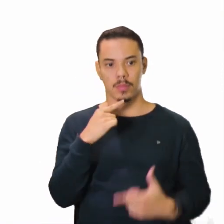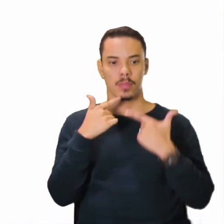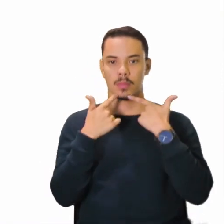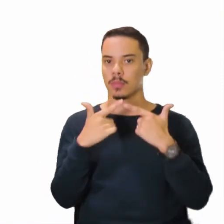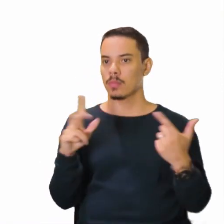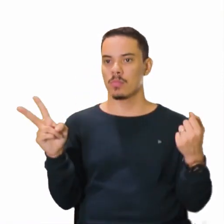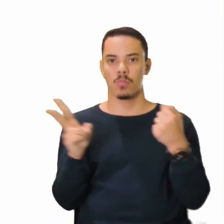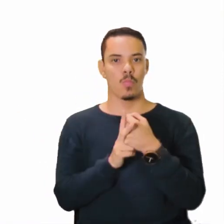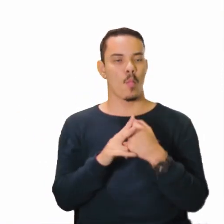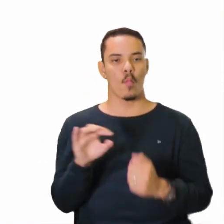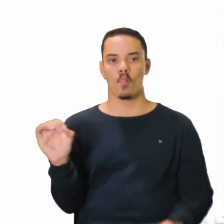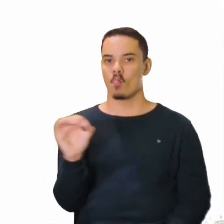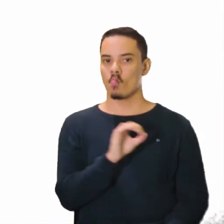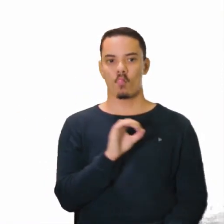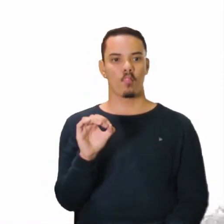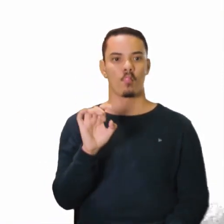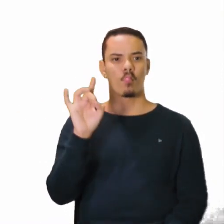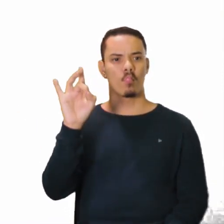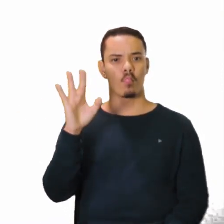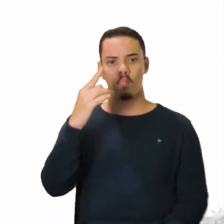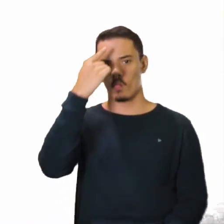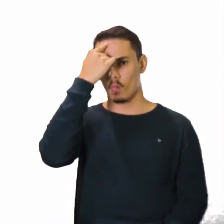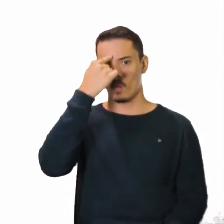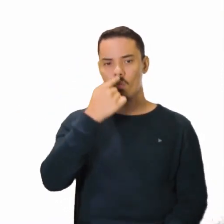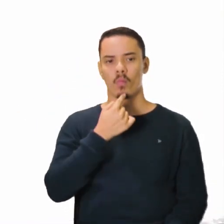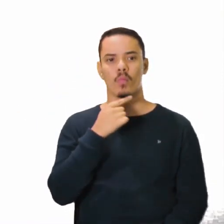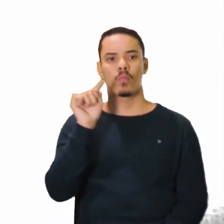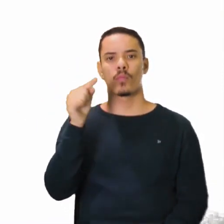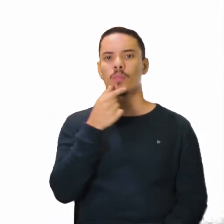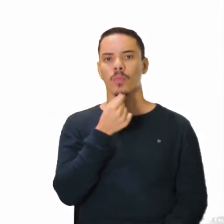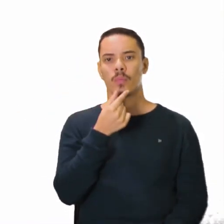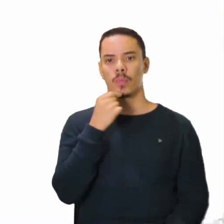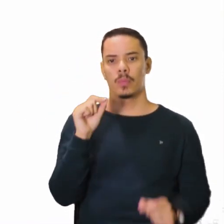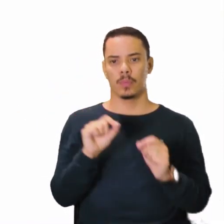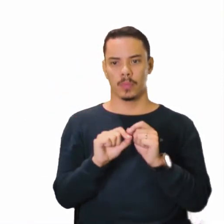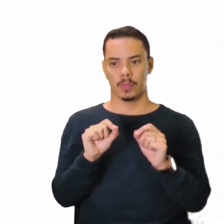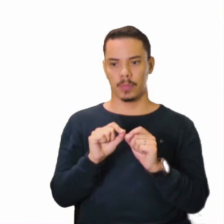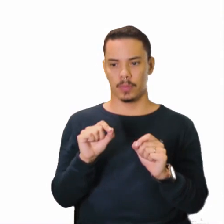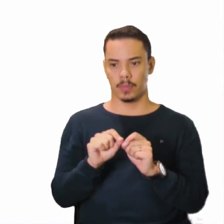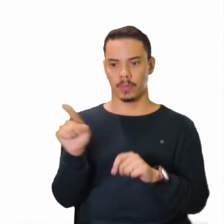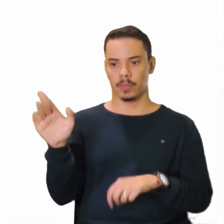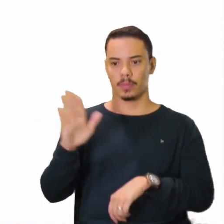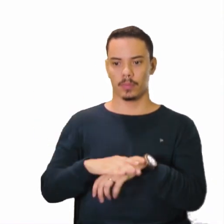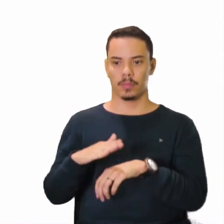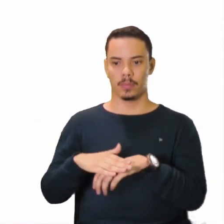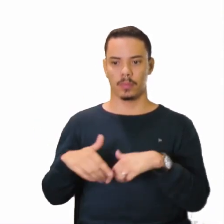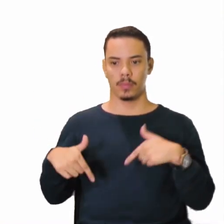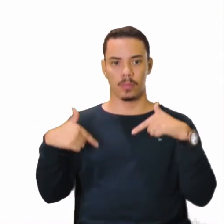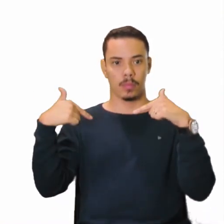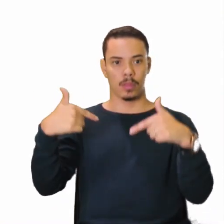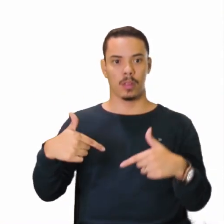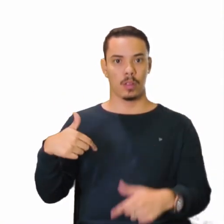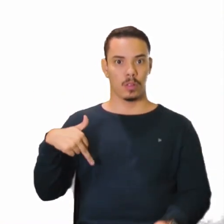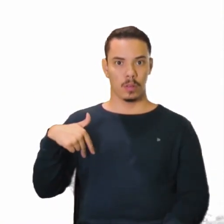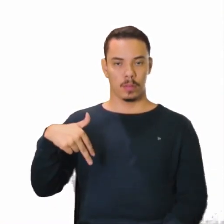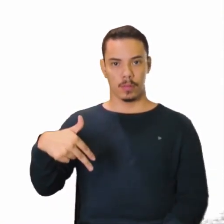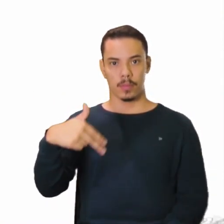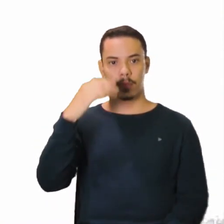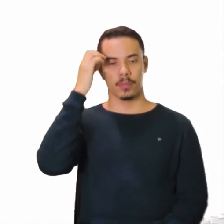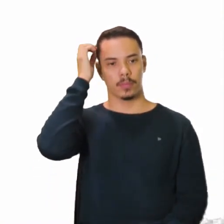não verbal. O que o senhorzinho faz? Que ação ele faz além de correr? Ele dá